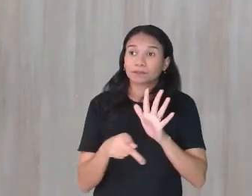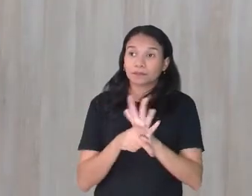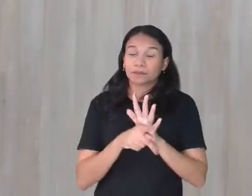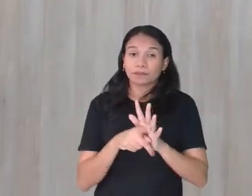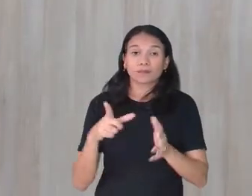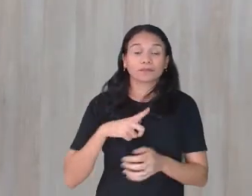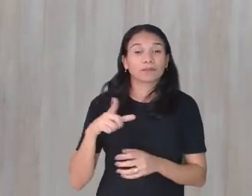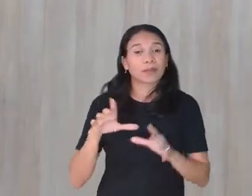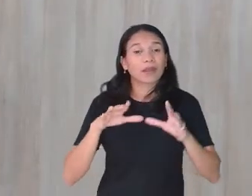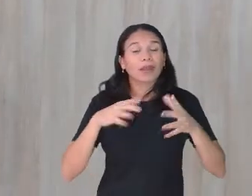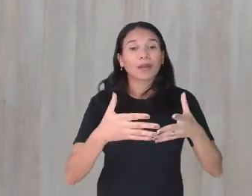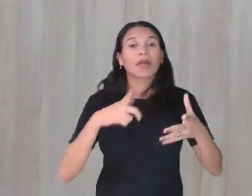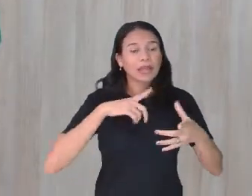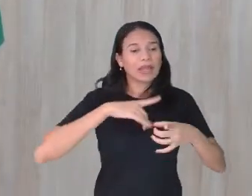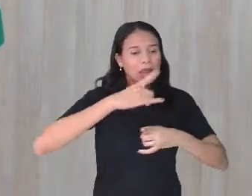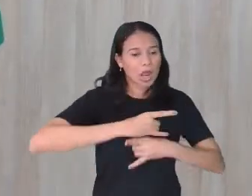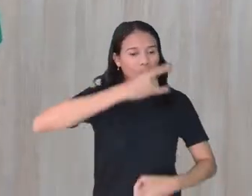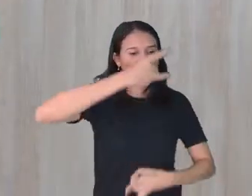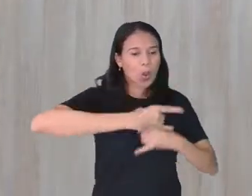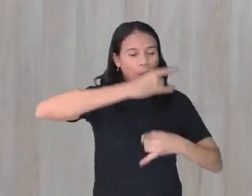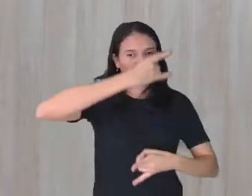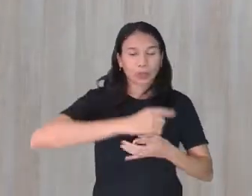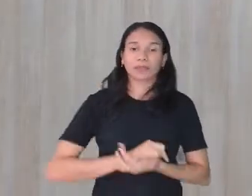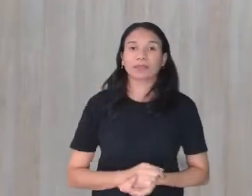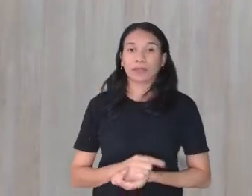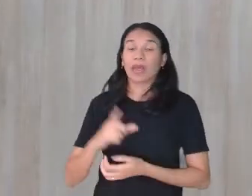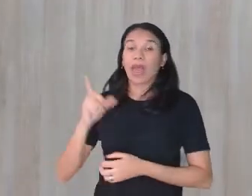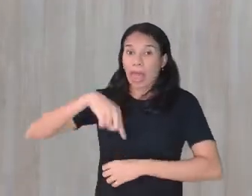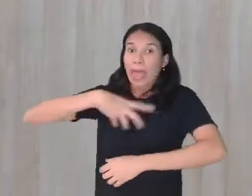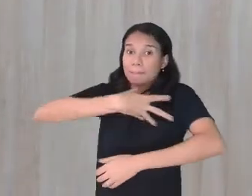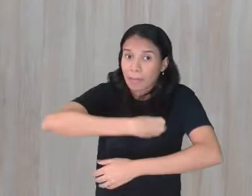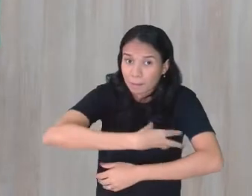filo cordata, a gente tem coluna vertebral, somos